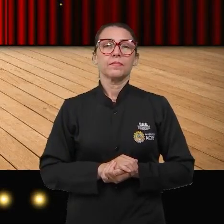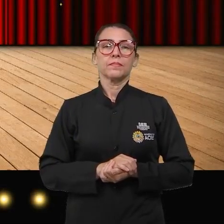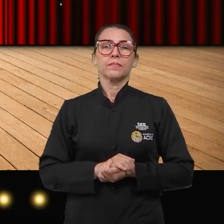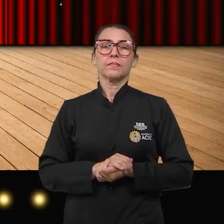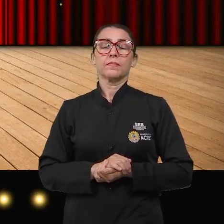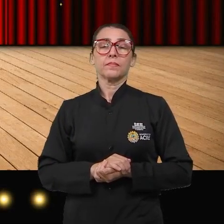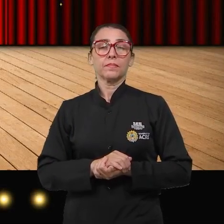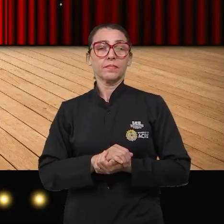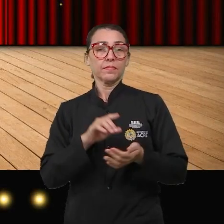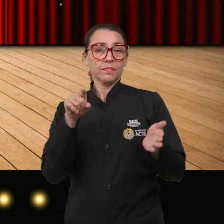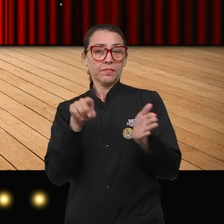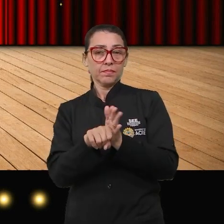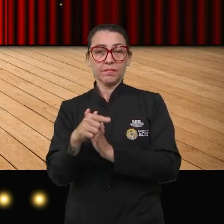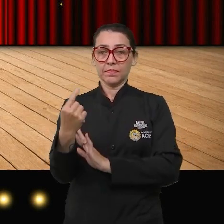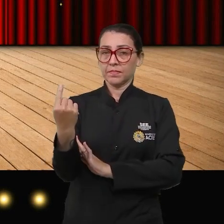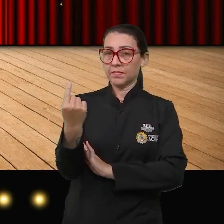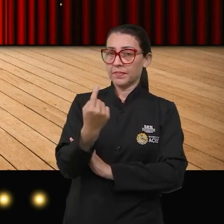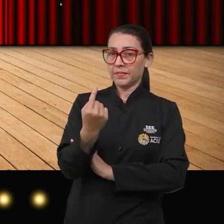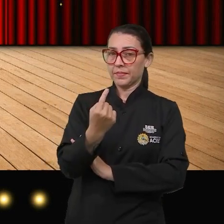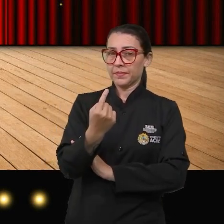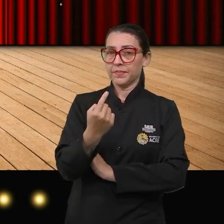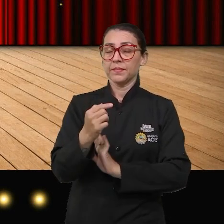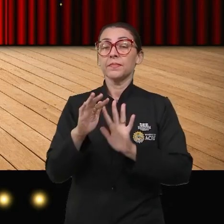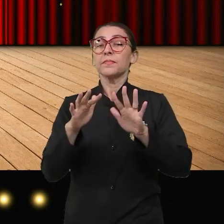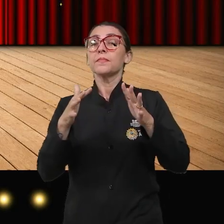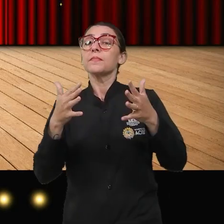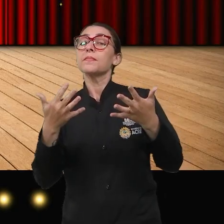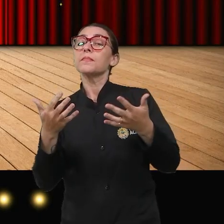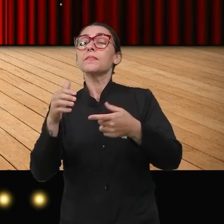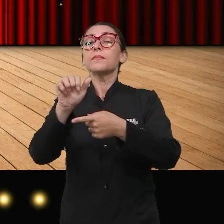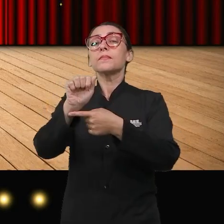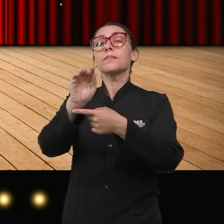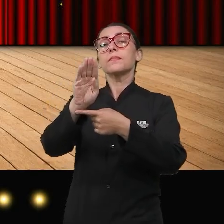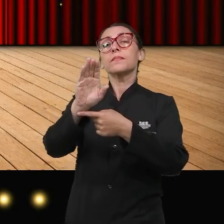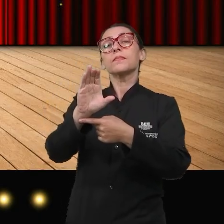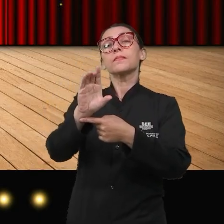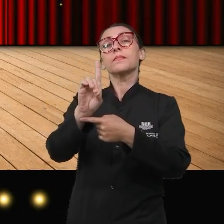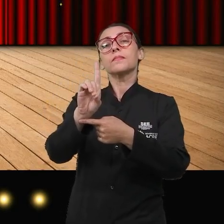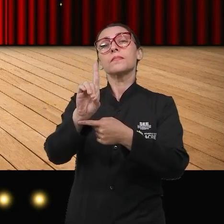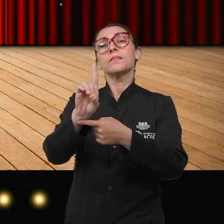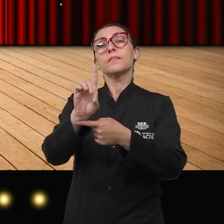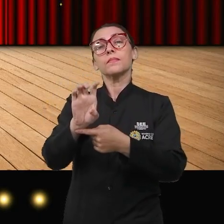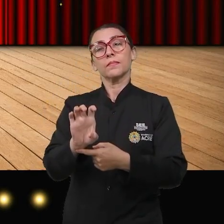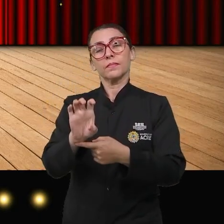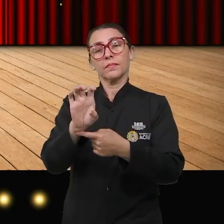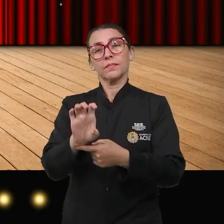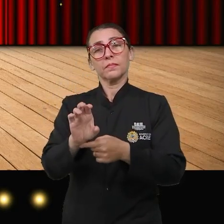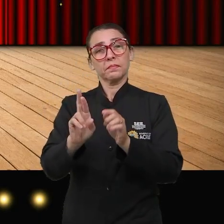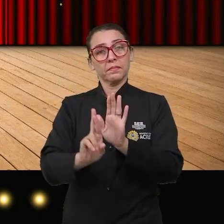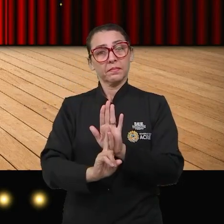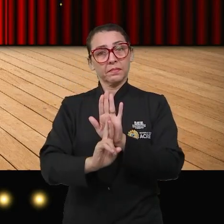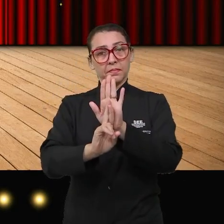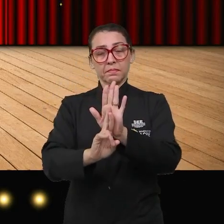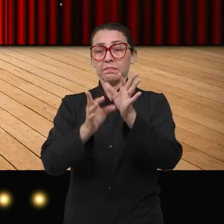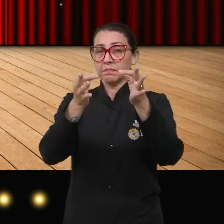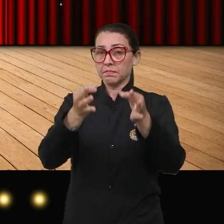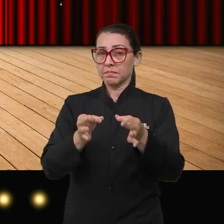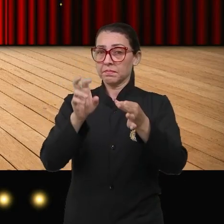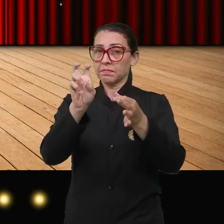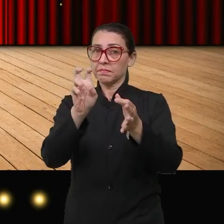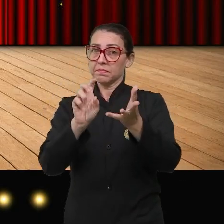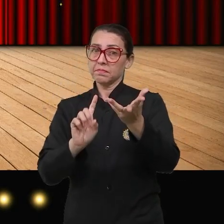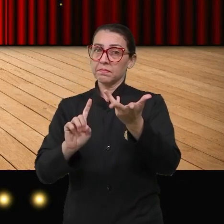A nossa questão número 1 diz o seguinte: qual das alternativas abaixo representa